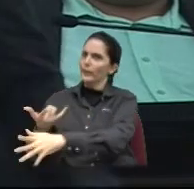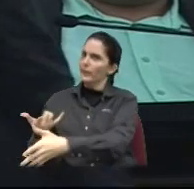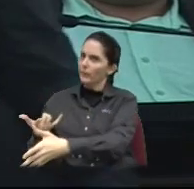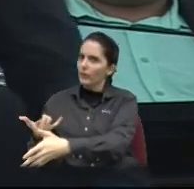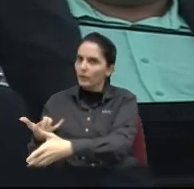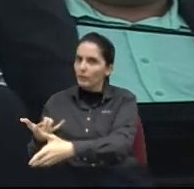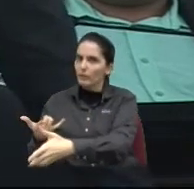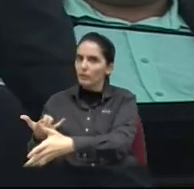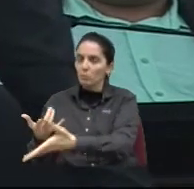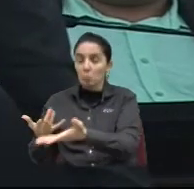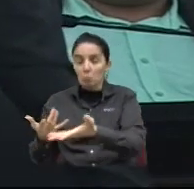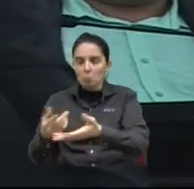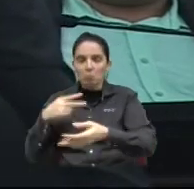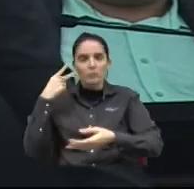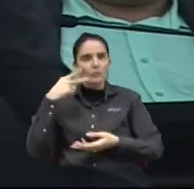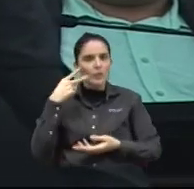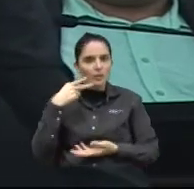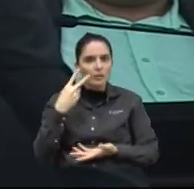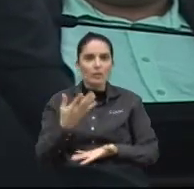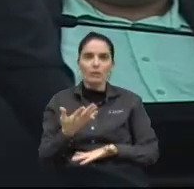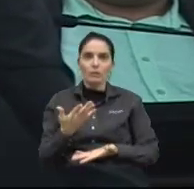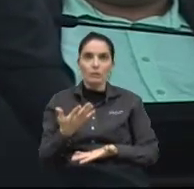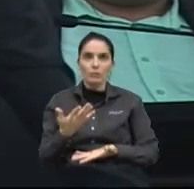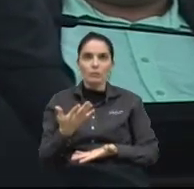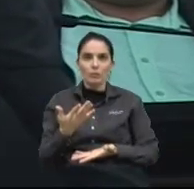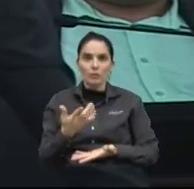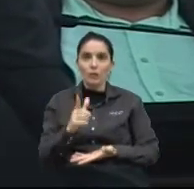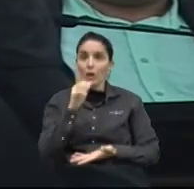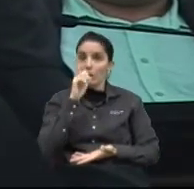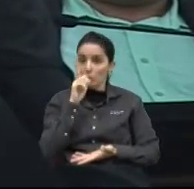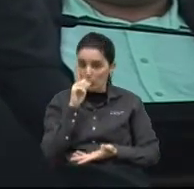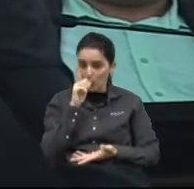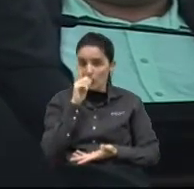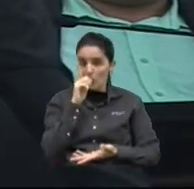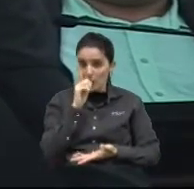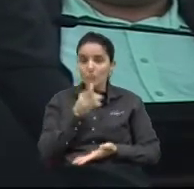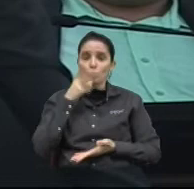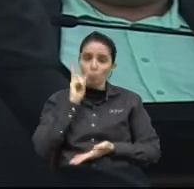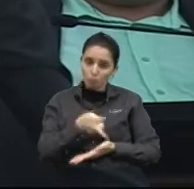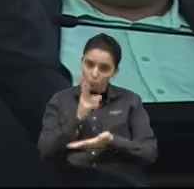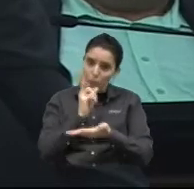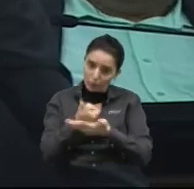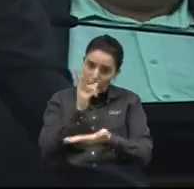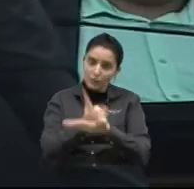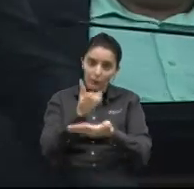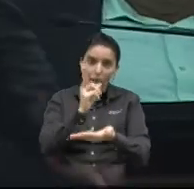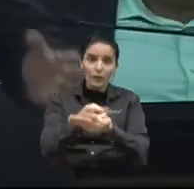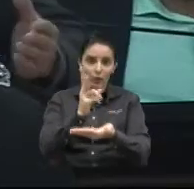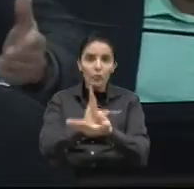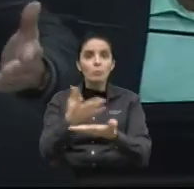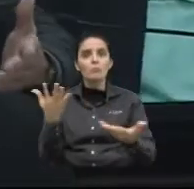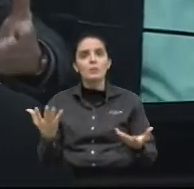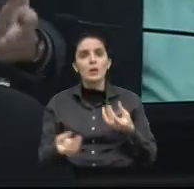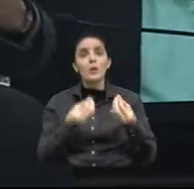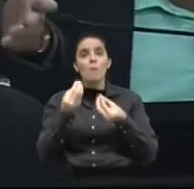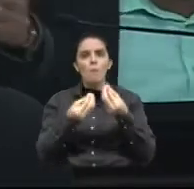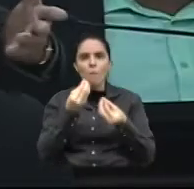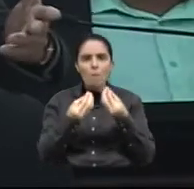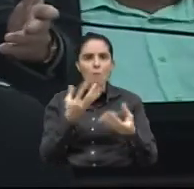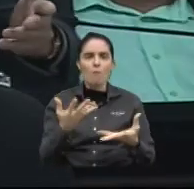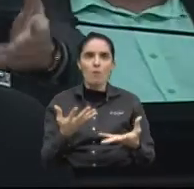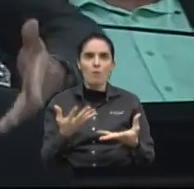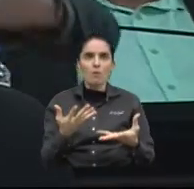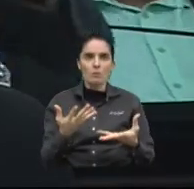vereadores o órgão genital dele continua sendo de homem ou de mulher continua sendo o mesmo como é que nós vamos compactuar